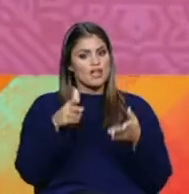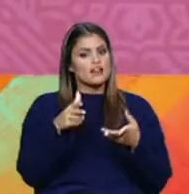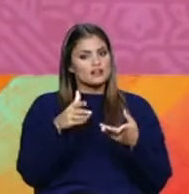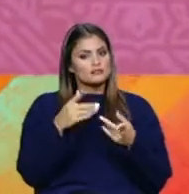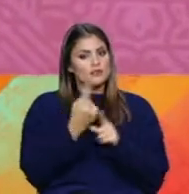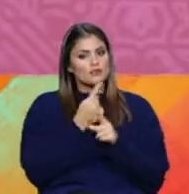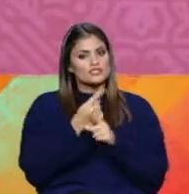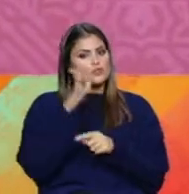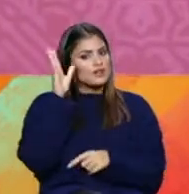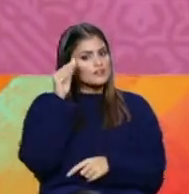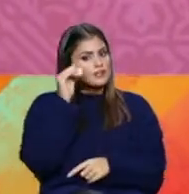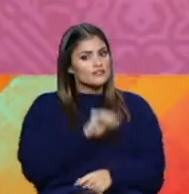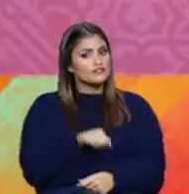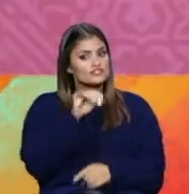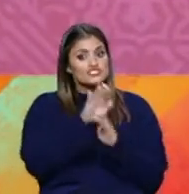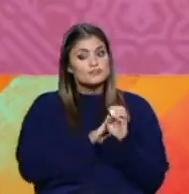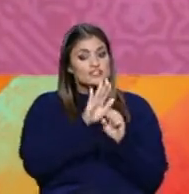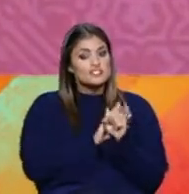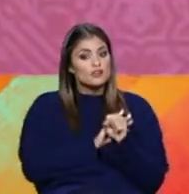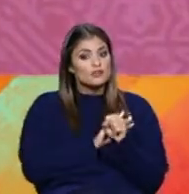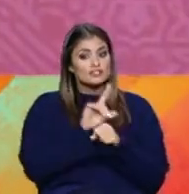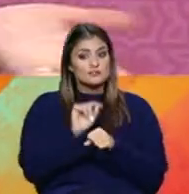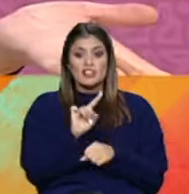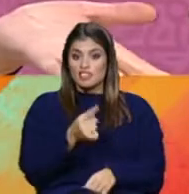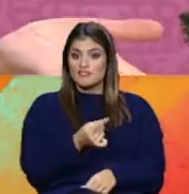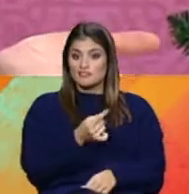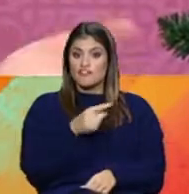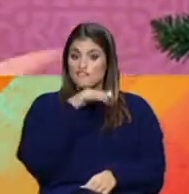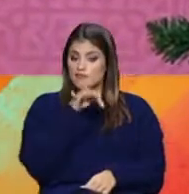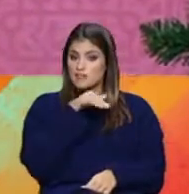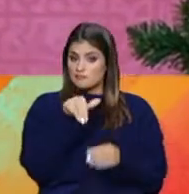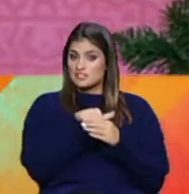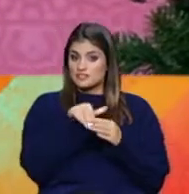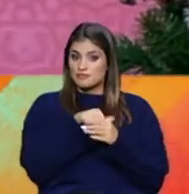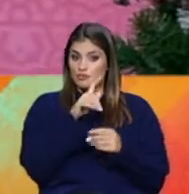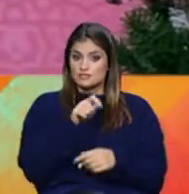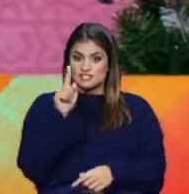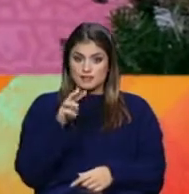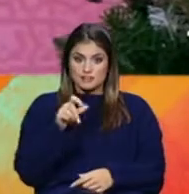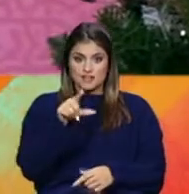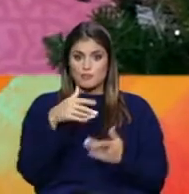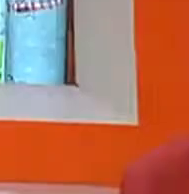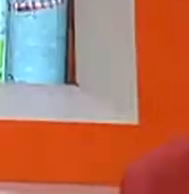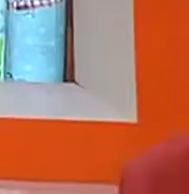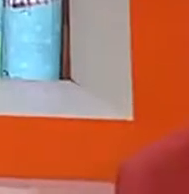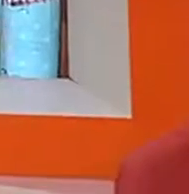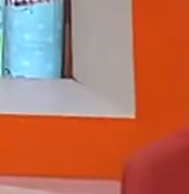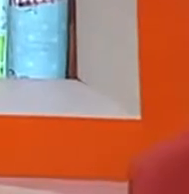ao seu animal de estimação, porque não? Eles também merecem, são parte da família. O Zé Manel tem então uma proposta para si.